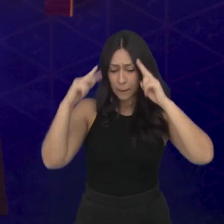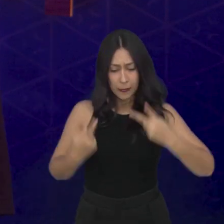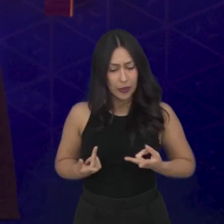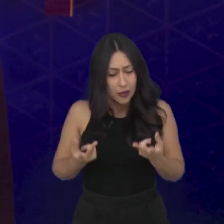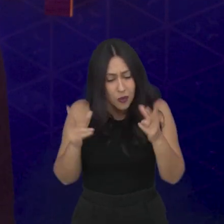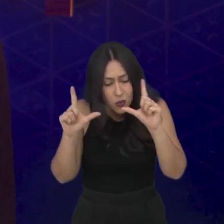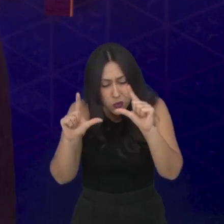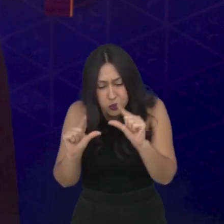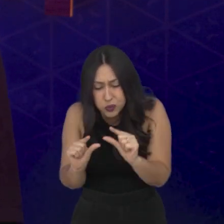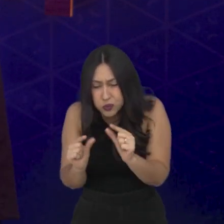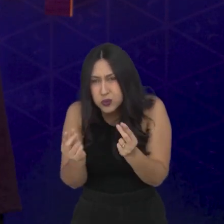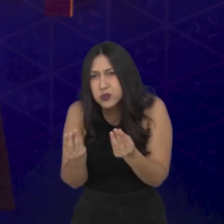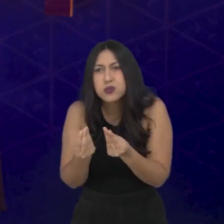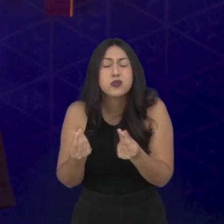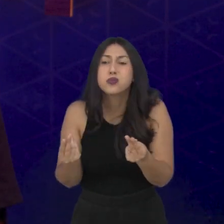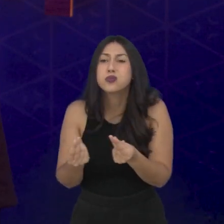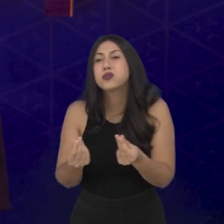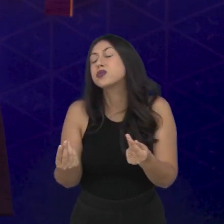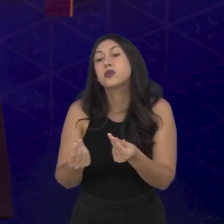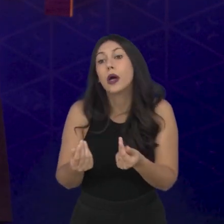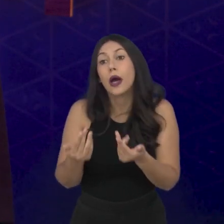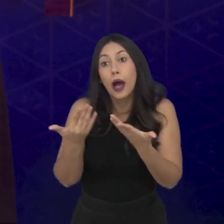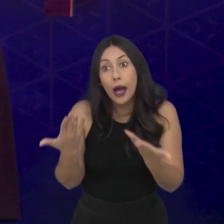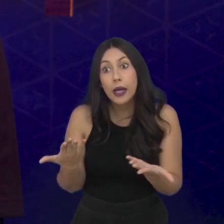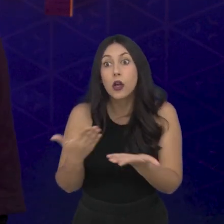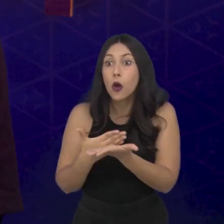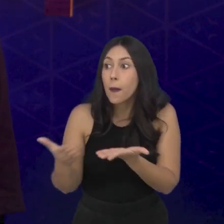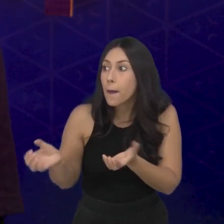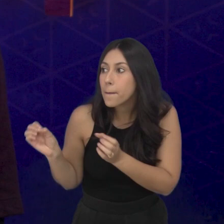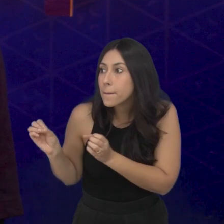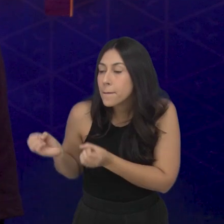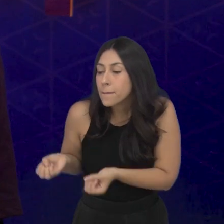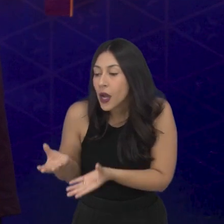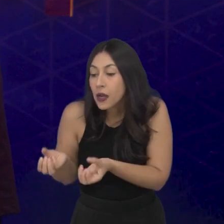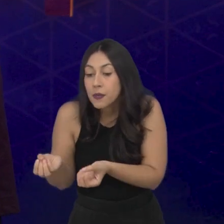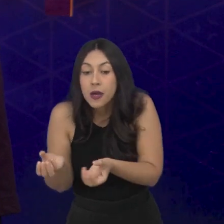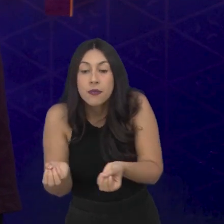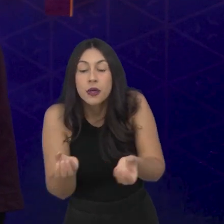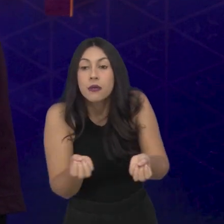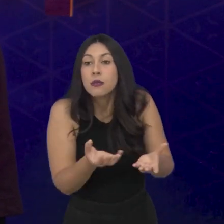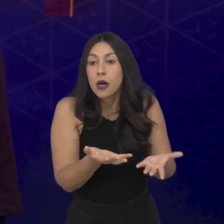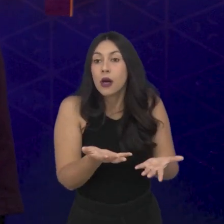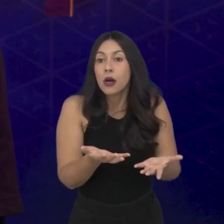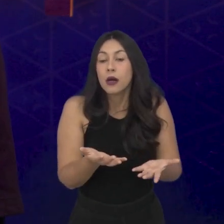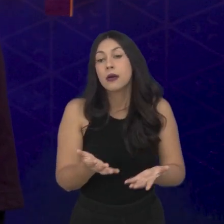teve outros desdobramentos, muitas obras inspiradas em Lovecraft, né?